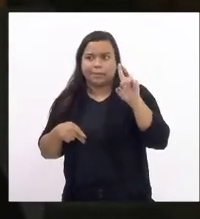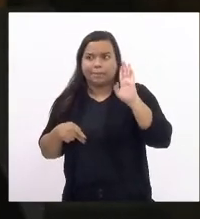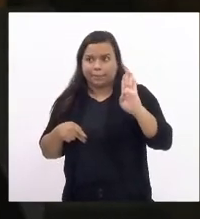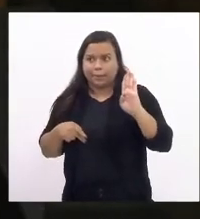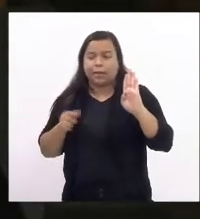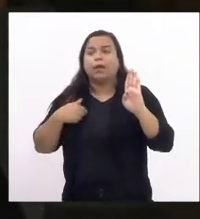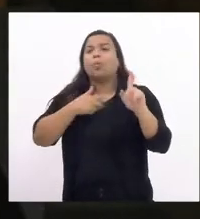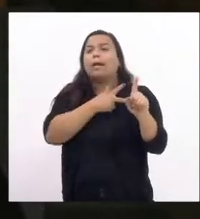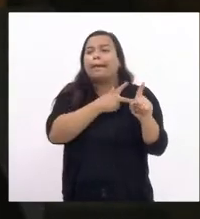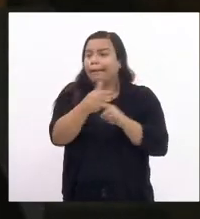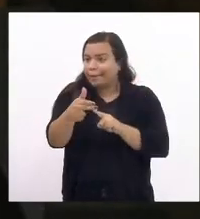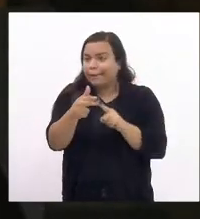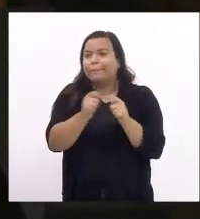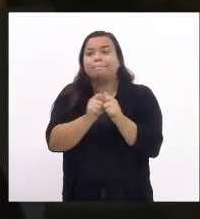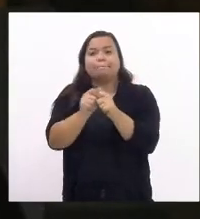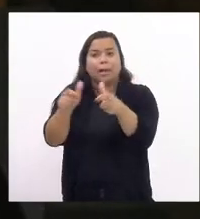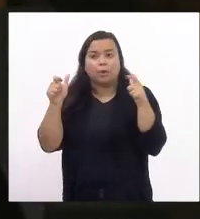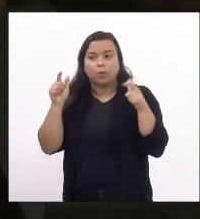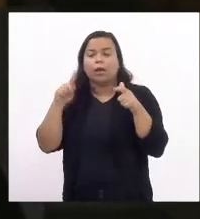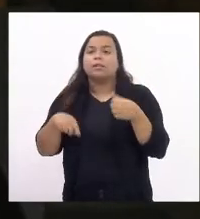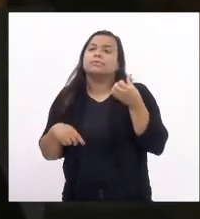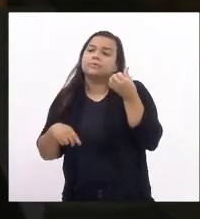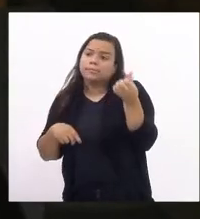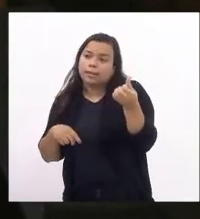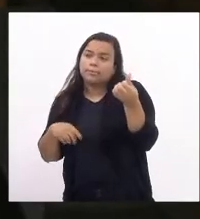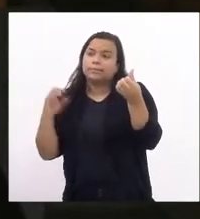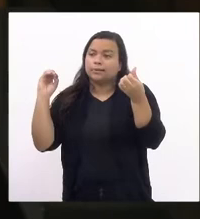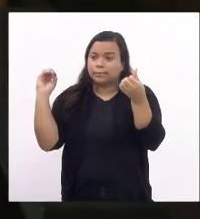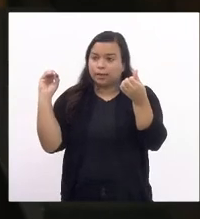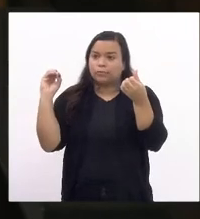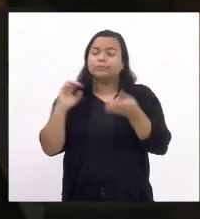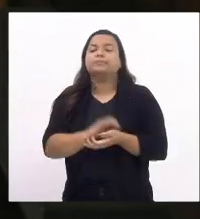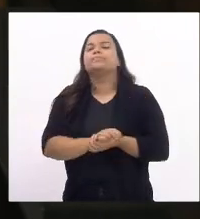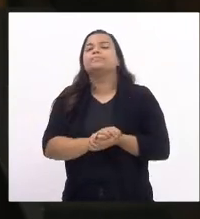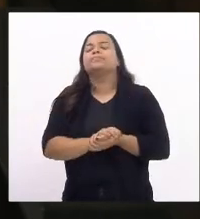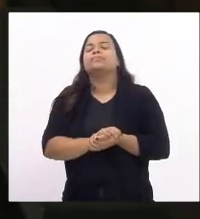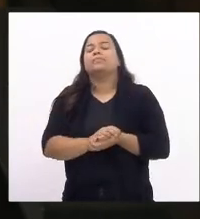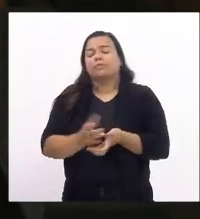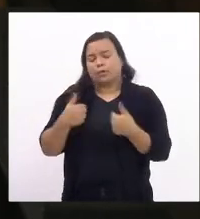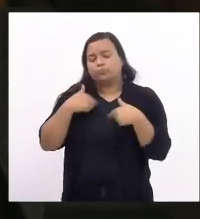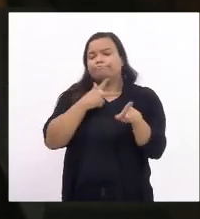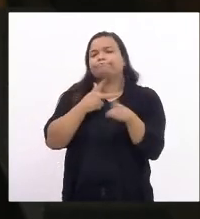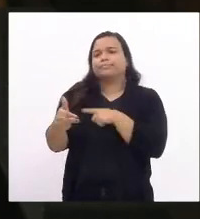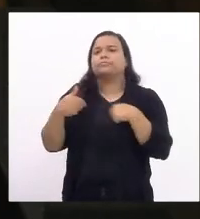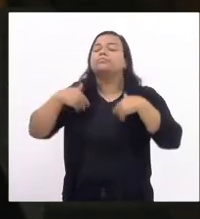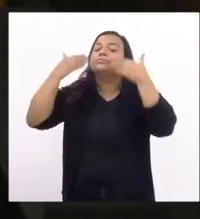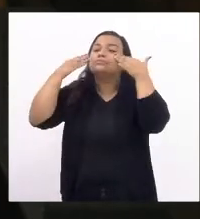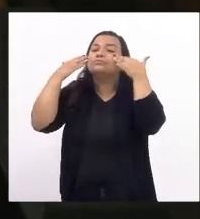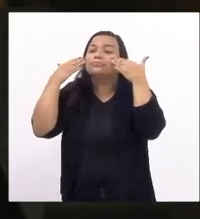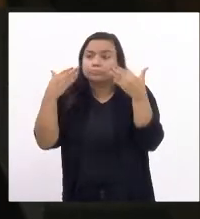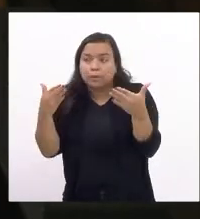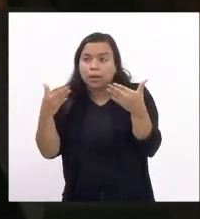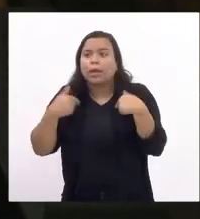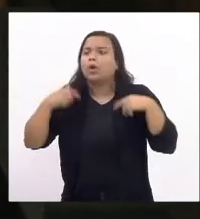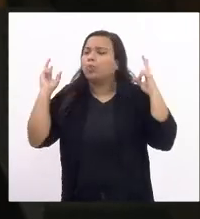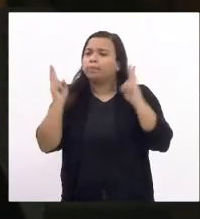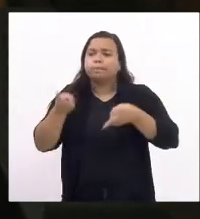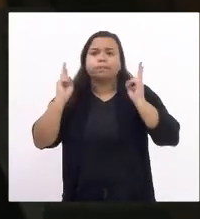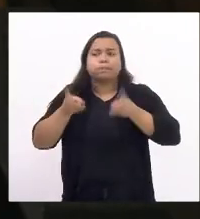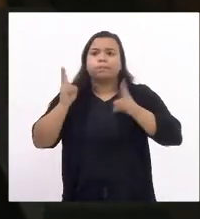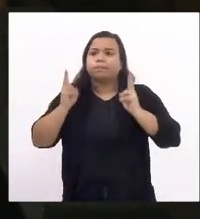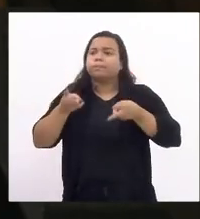por maioria total, foi 6-0, eu demonstrei que eu continuava